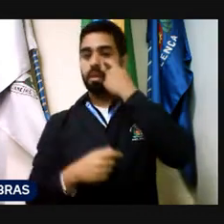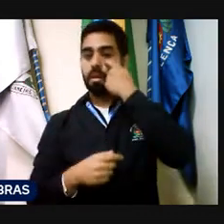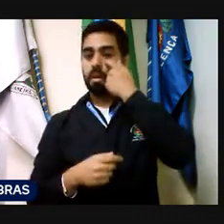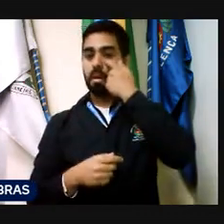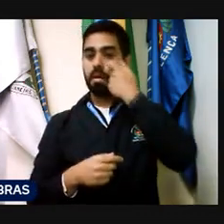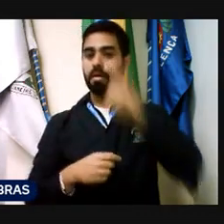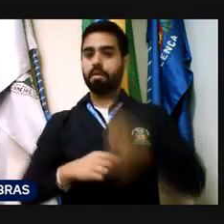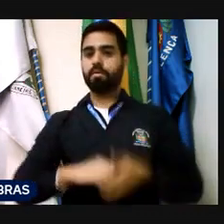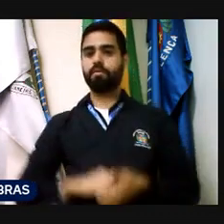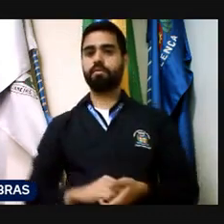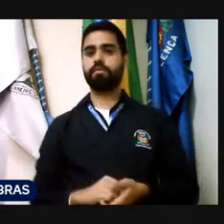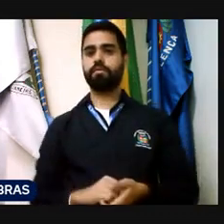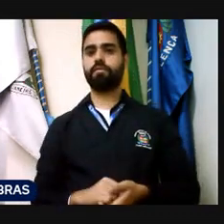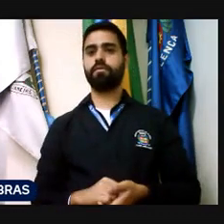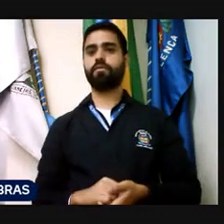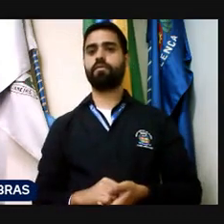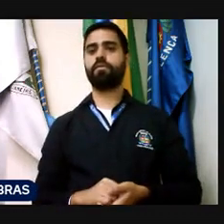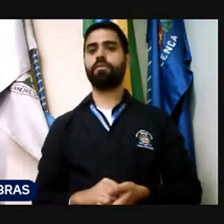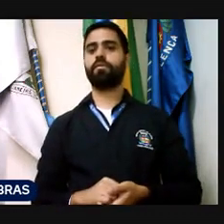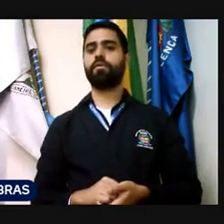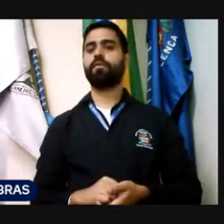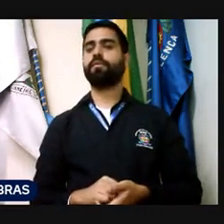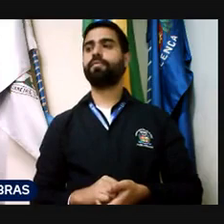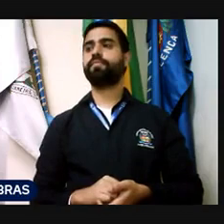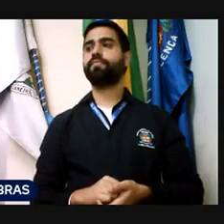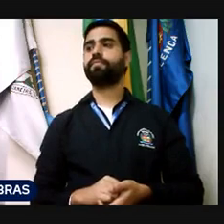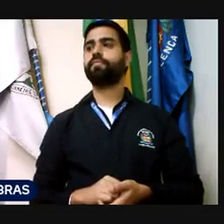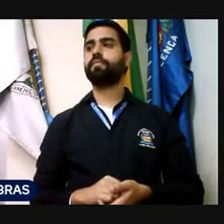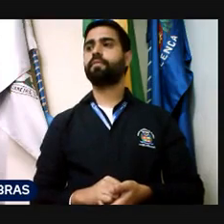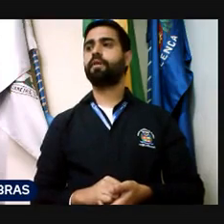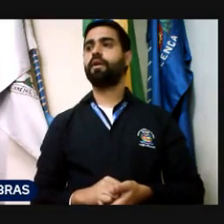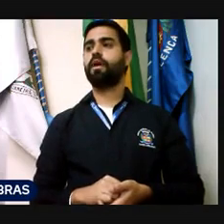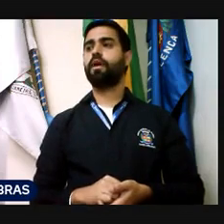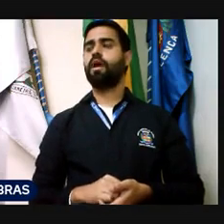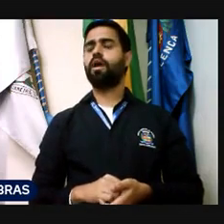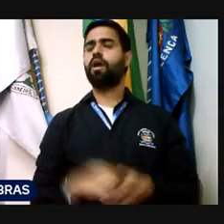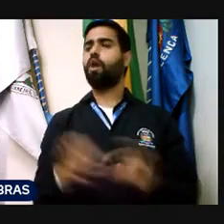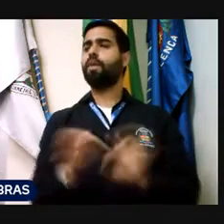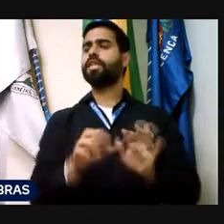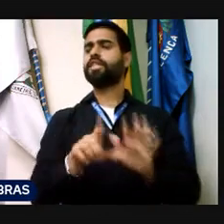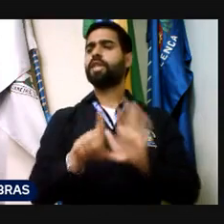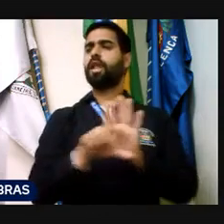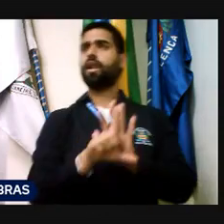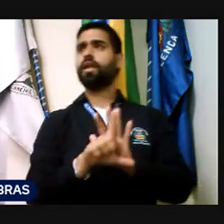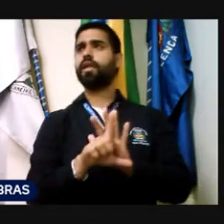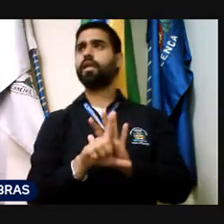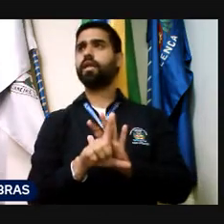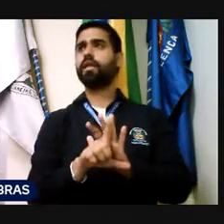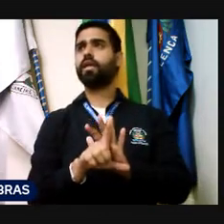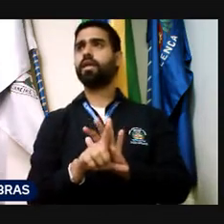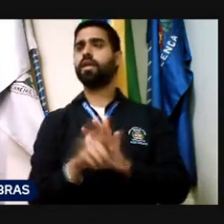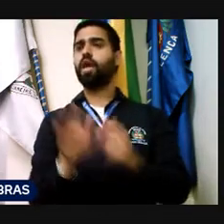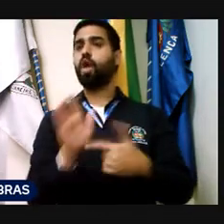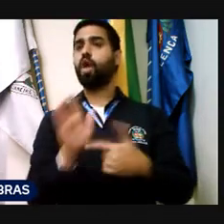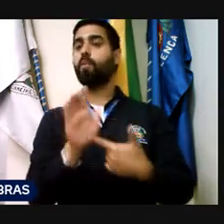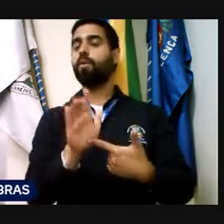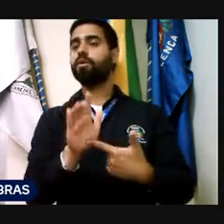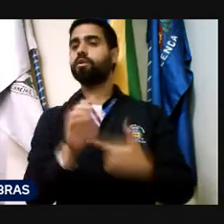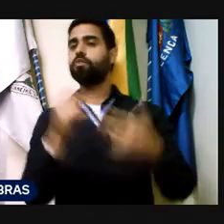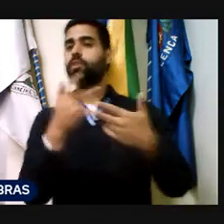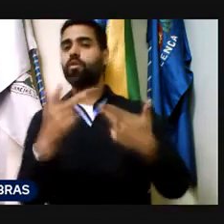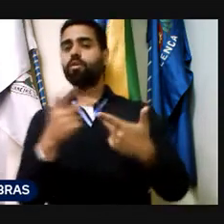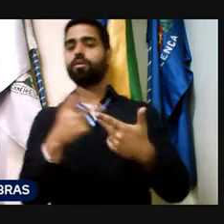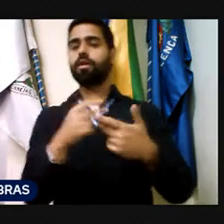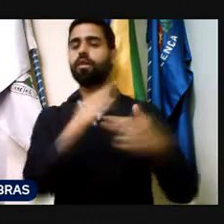matéria em questão, o projeto de lei, sob análise em parte, termina atribuições aos órgãos e setores do